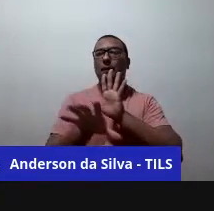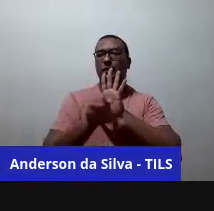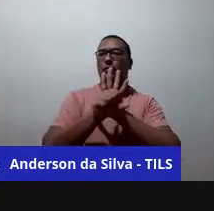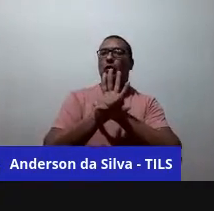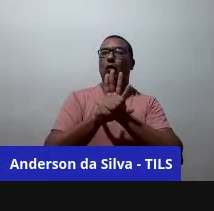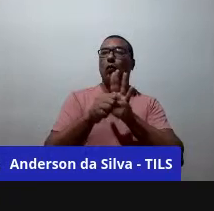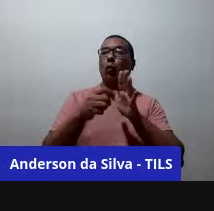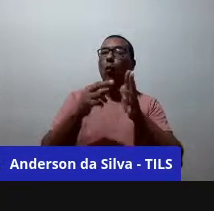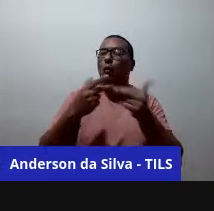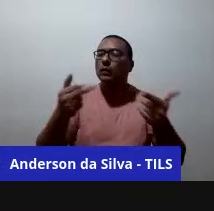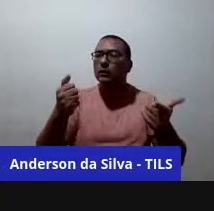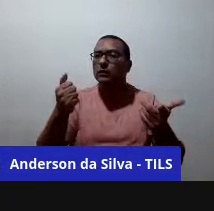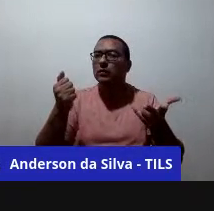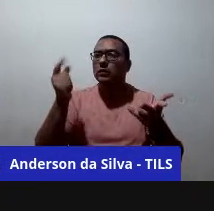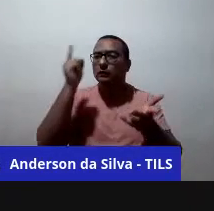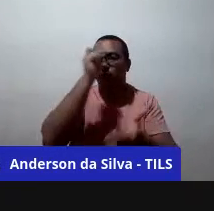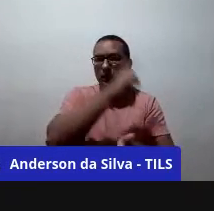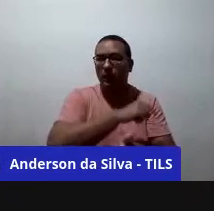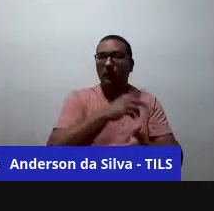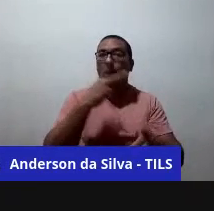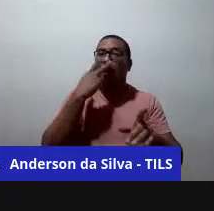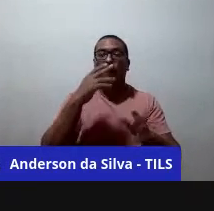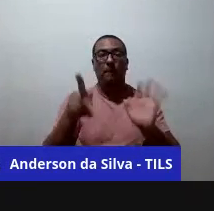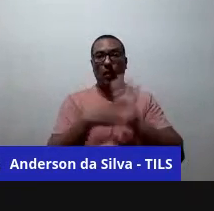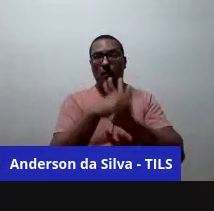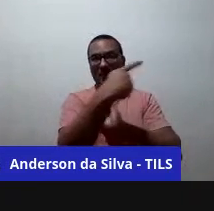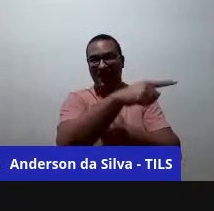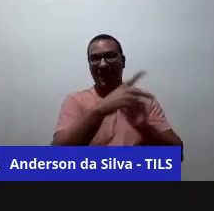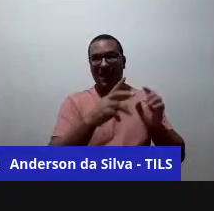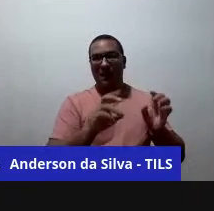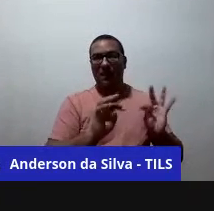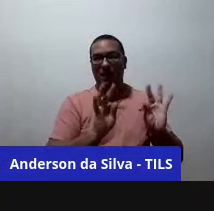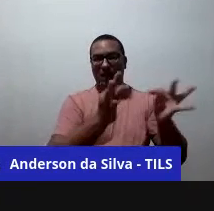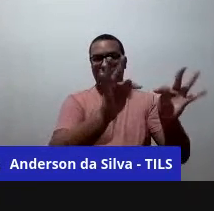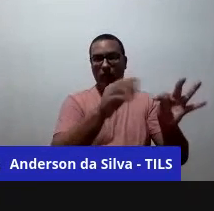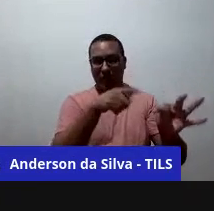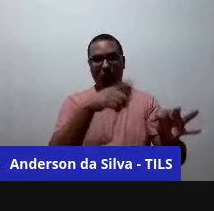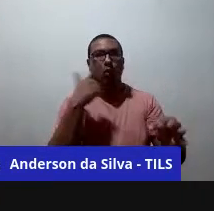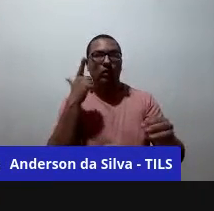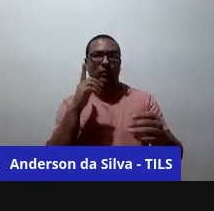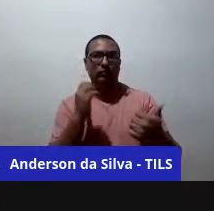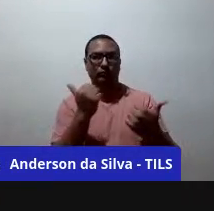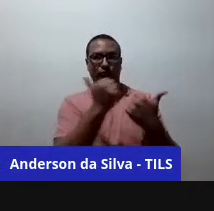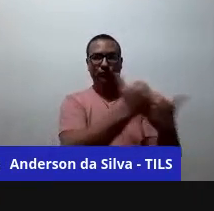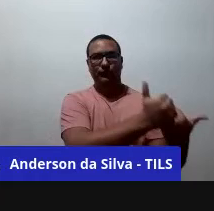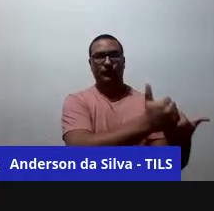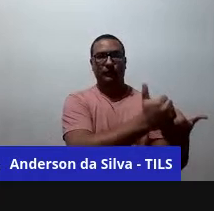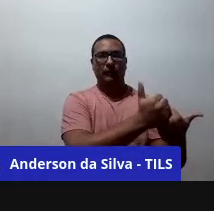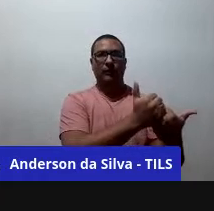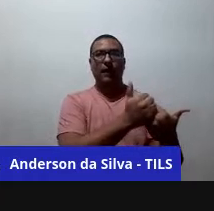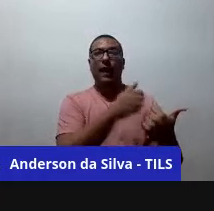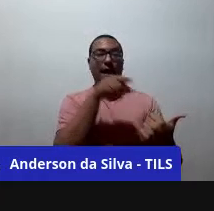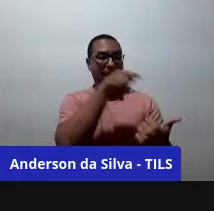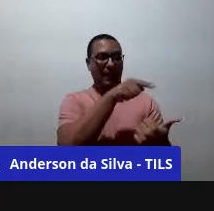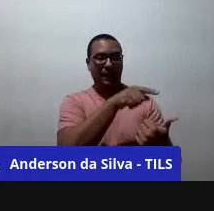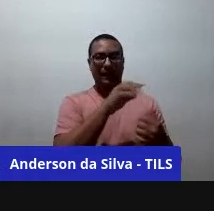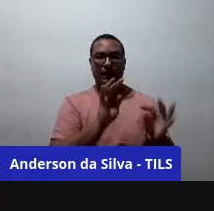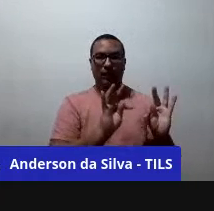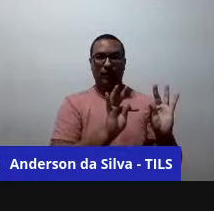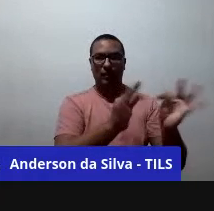Então, tudo que é da máquina eu posso substituir porque a máquina é uma substituição às coisas